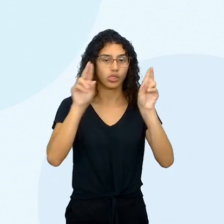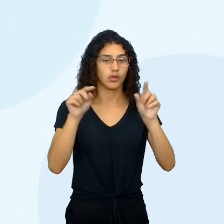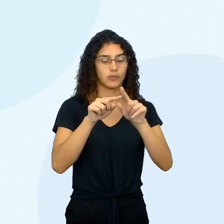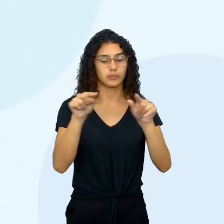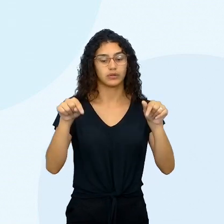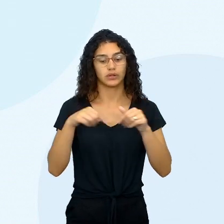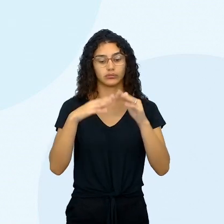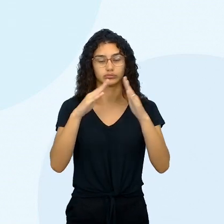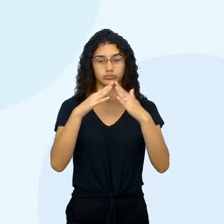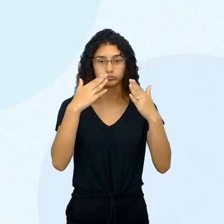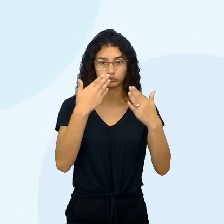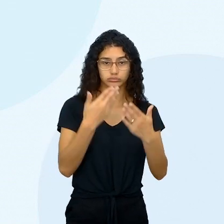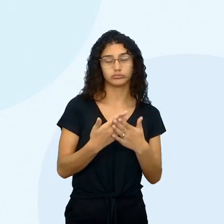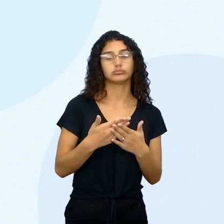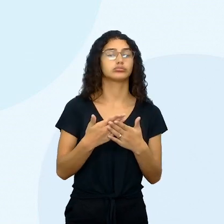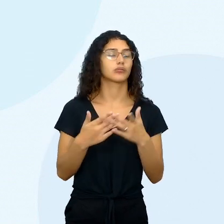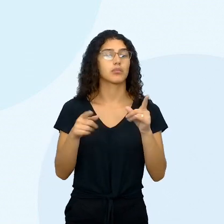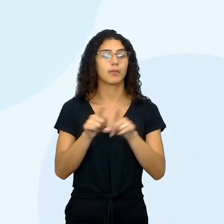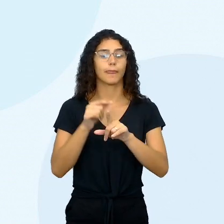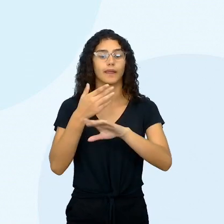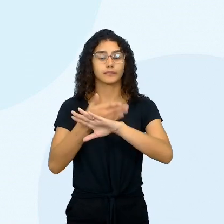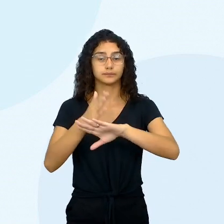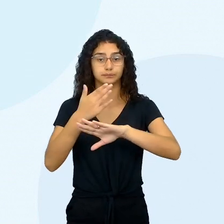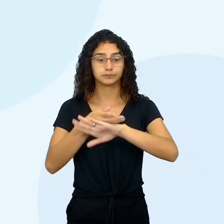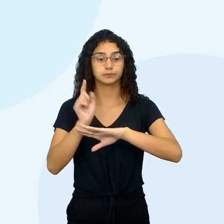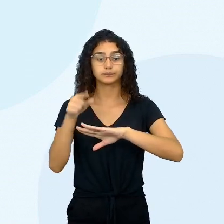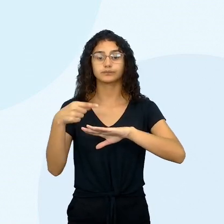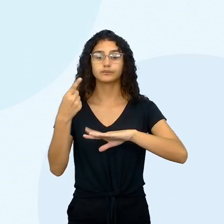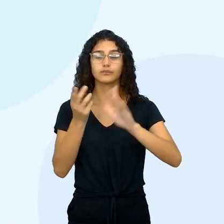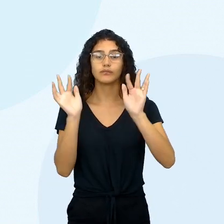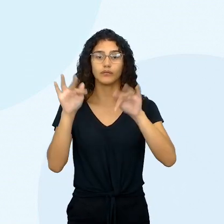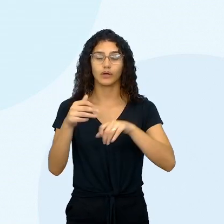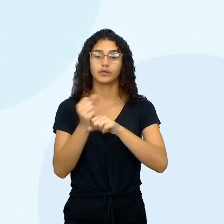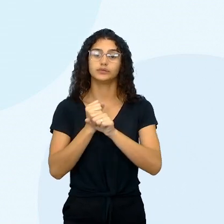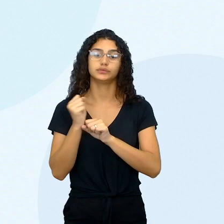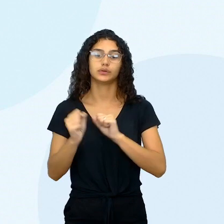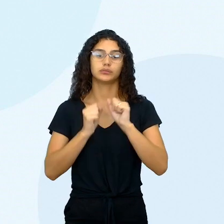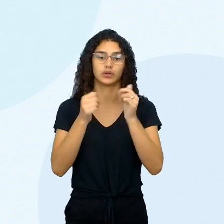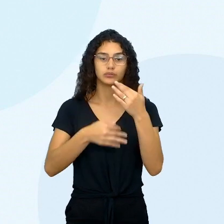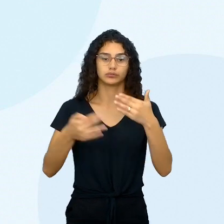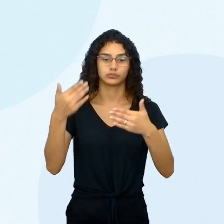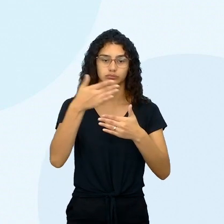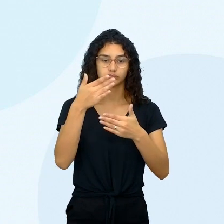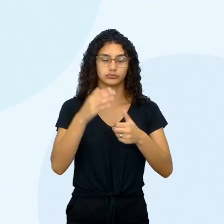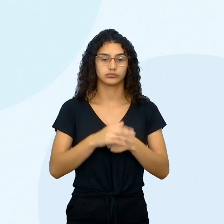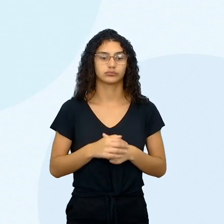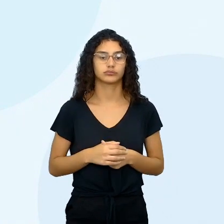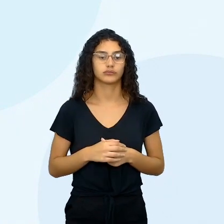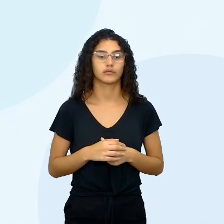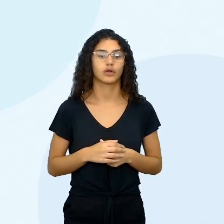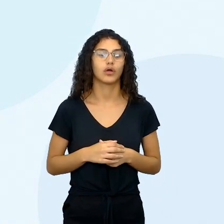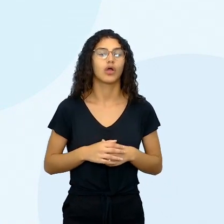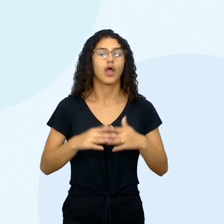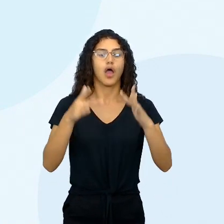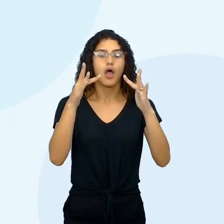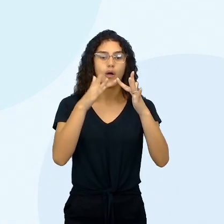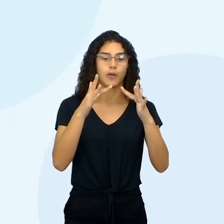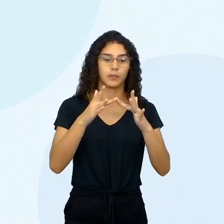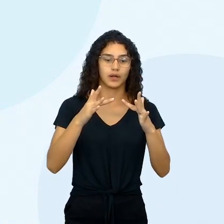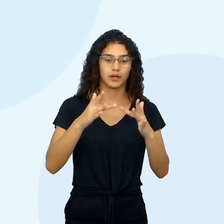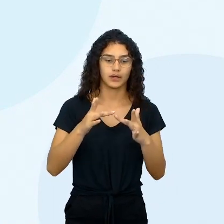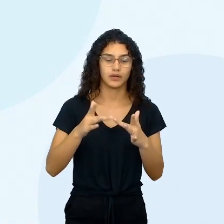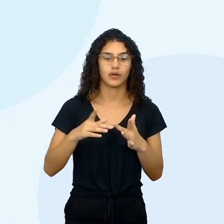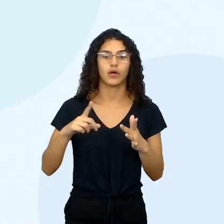dentro da escola, e a parte prática, depois, no final do ano, podendo passar para o próximo slide, foi a culminância